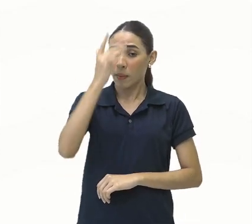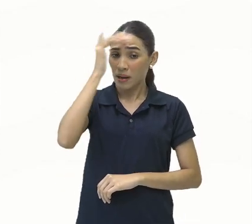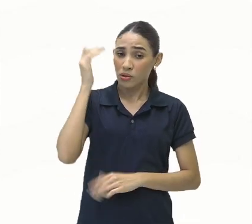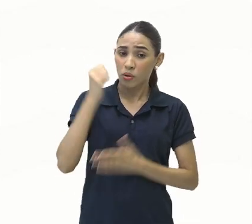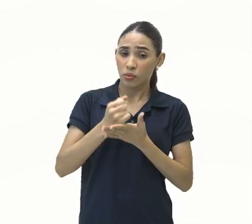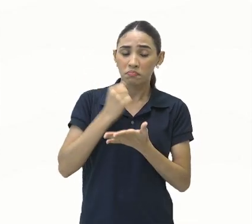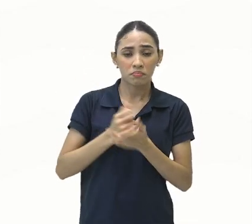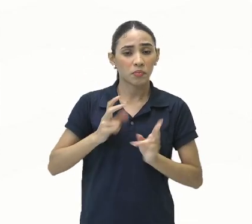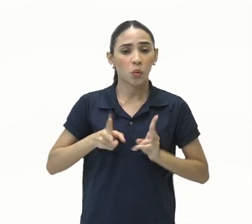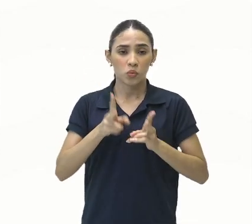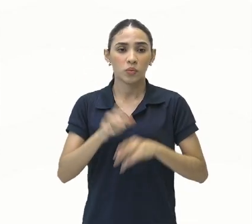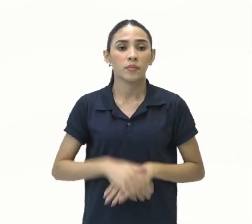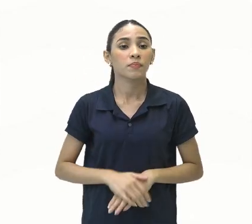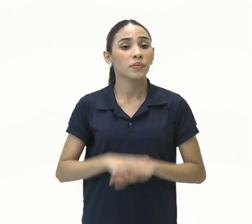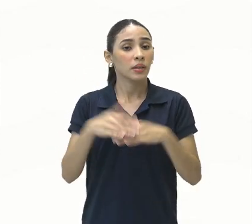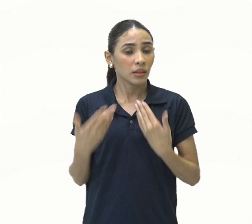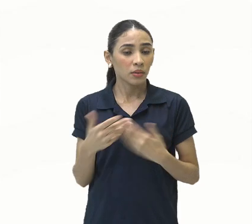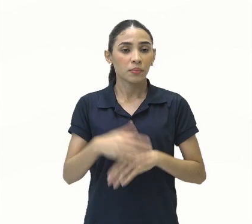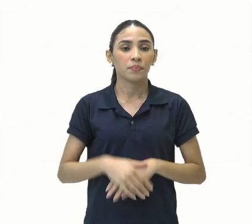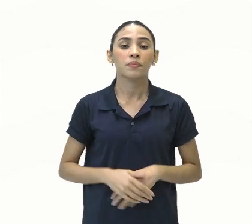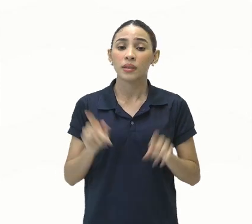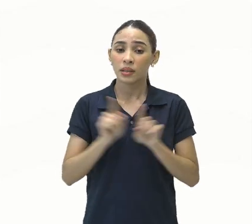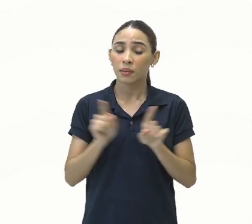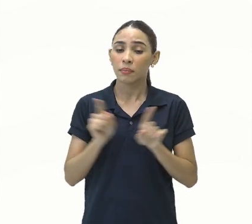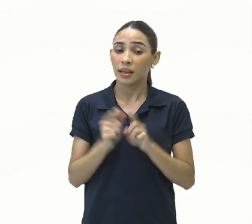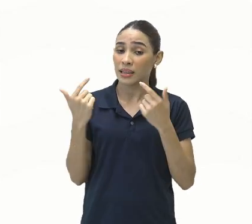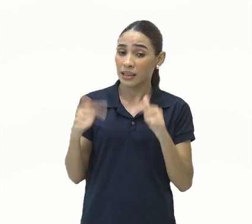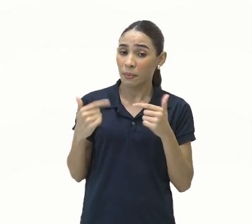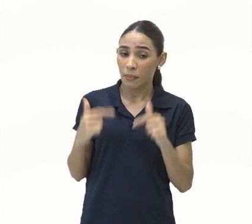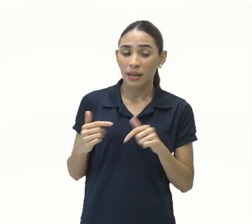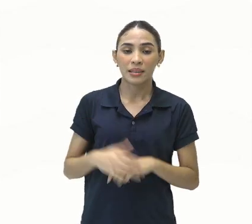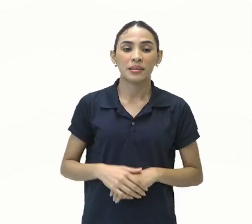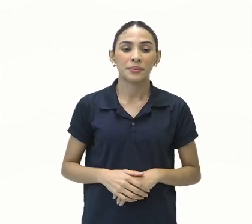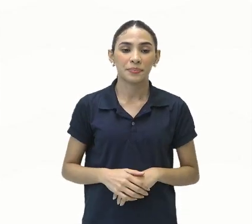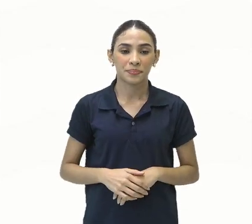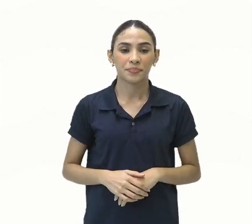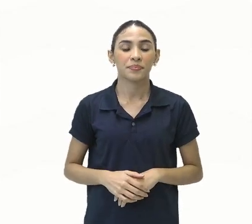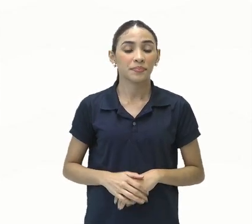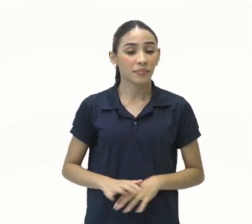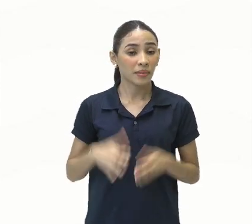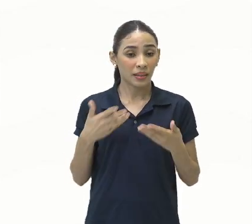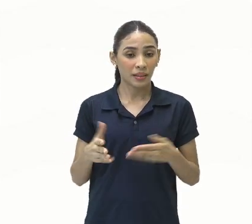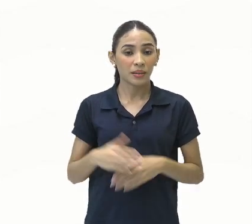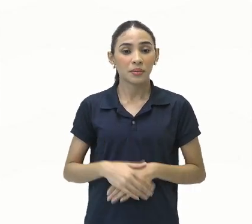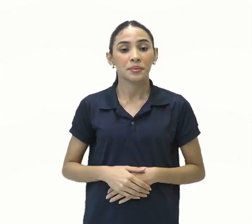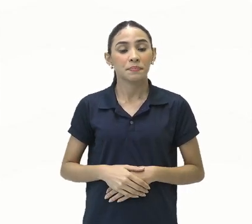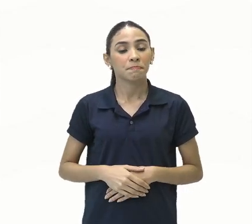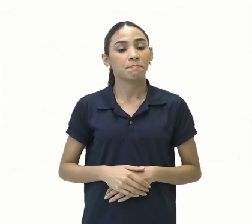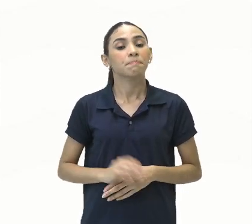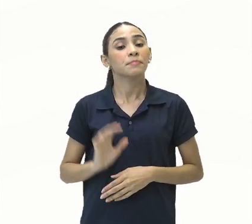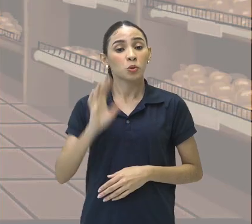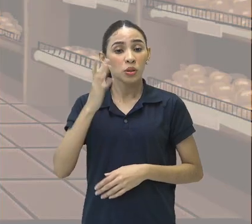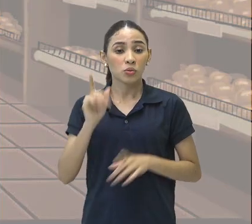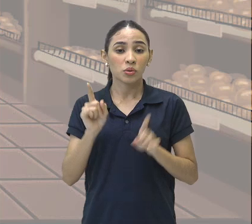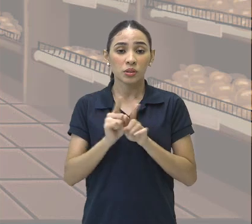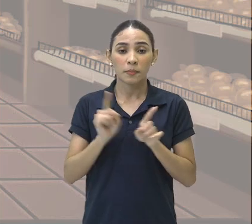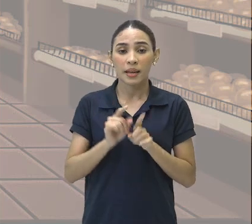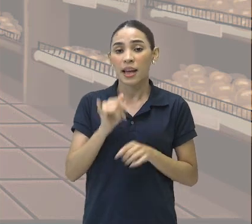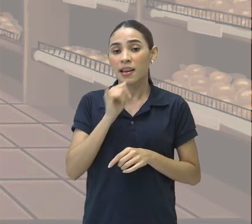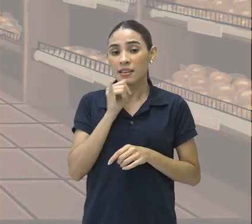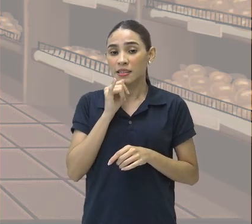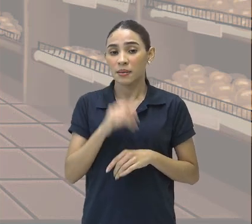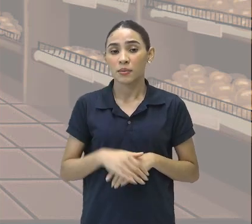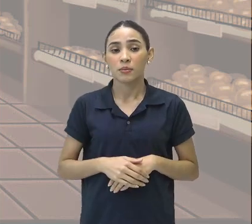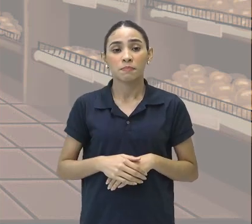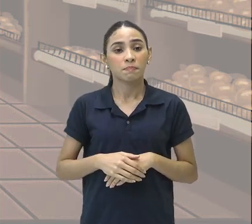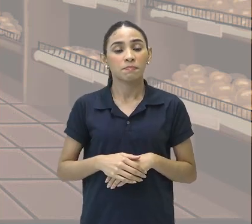assim sucessivamente. Então essas pessoas estão trabalhando nesse sentido, né? Então, situações como essa aqui, né,